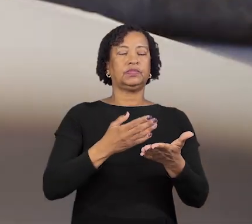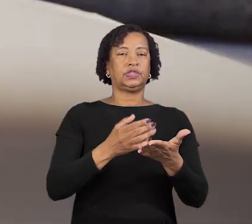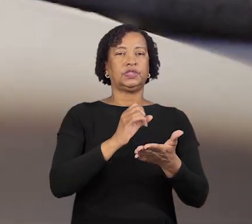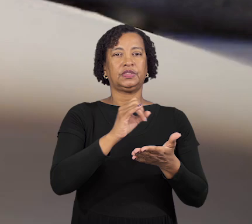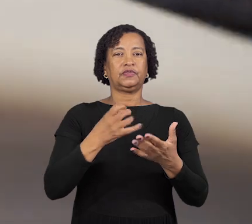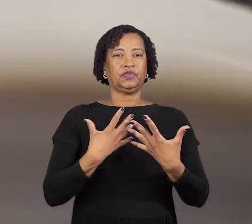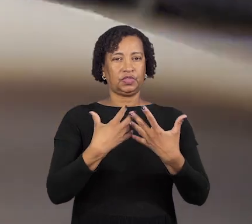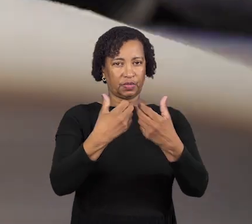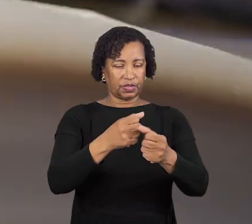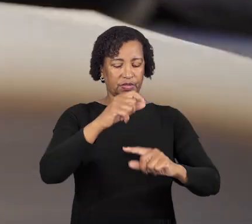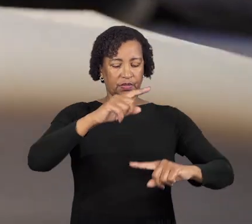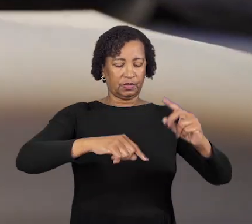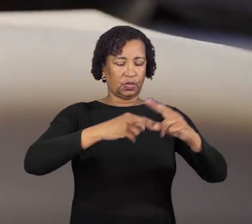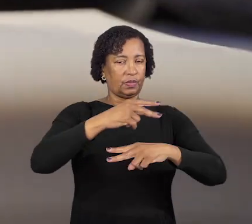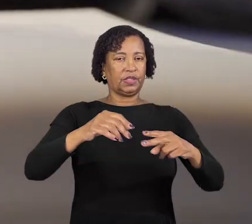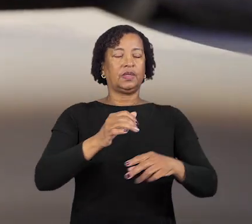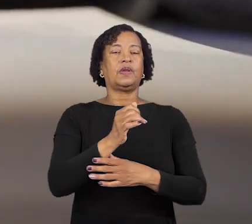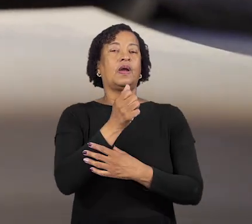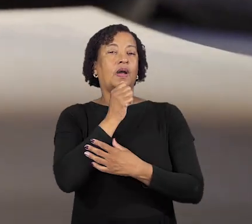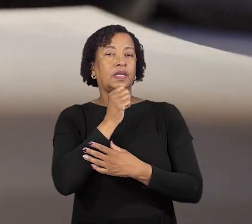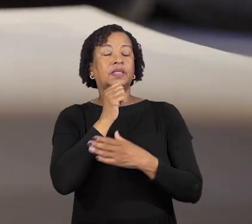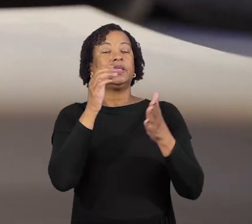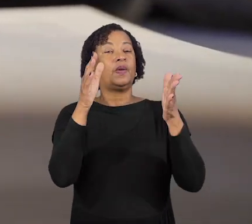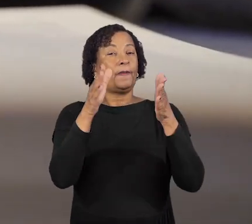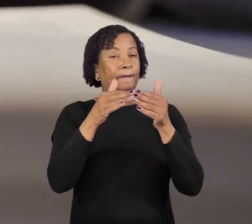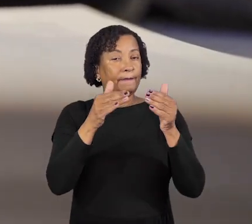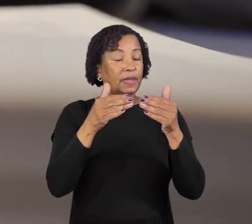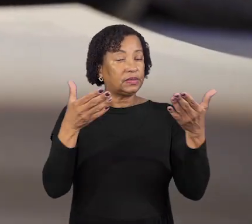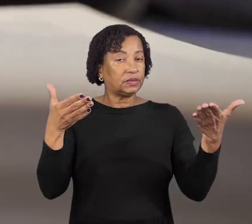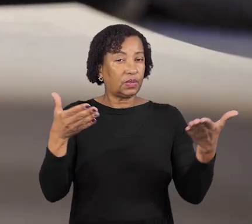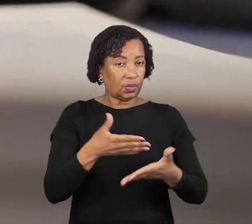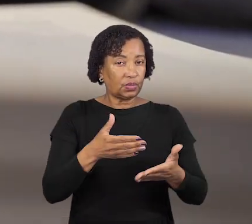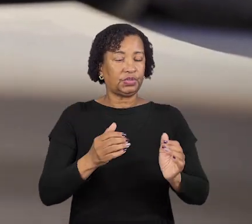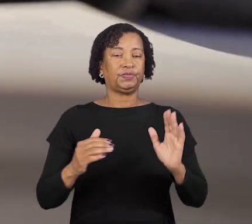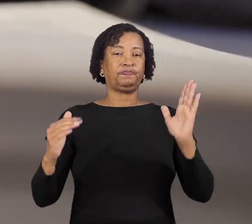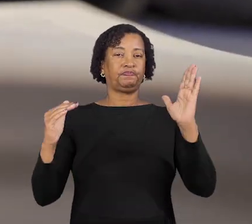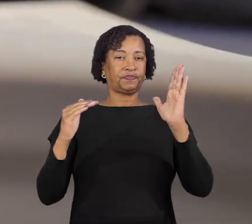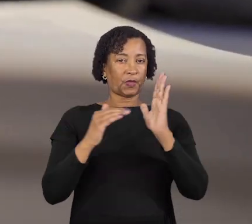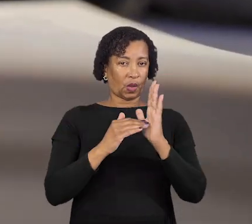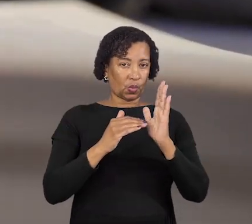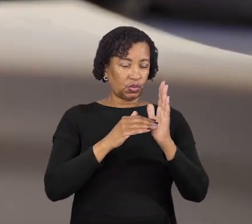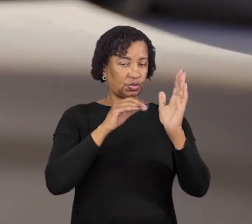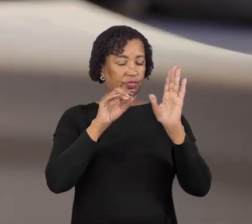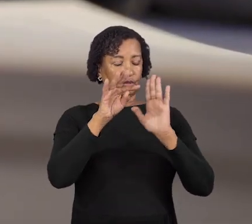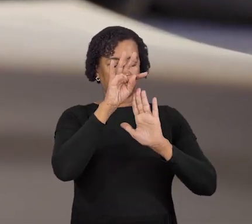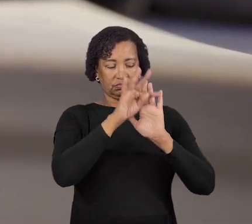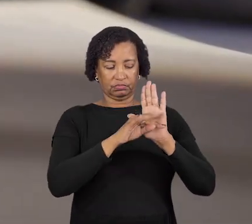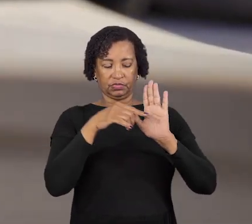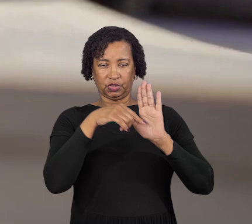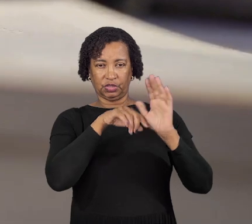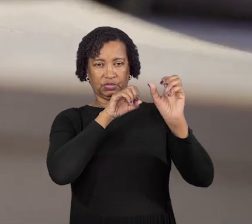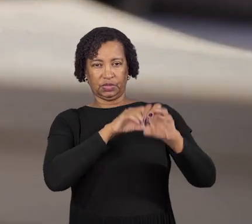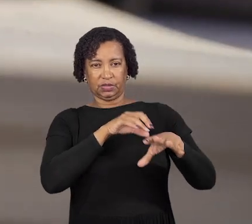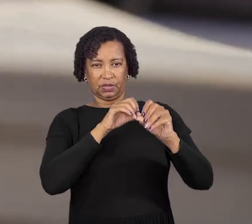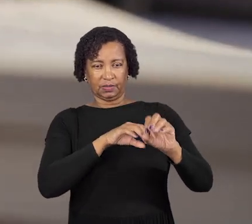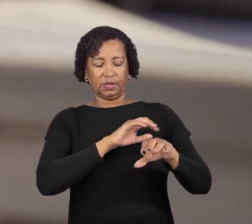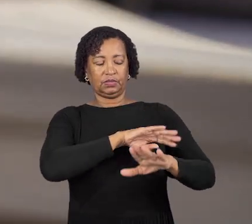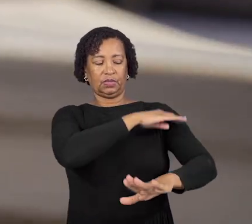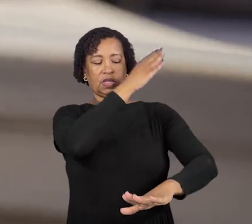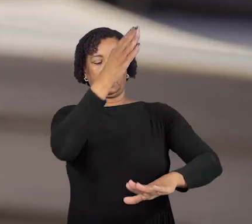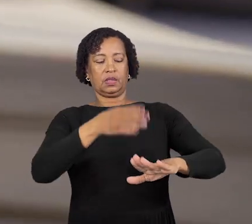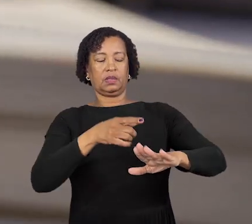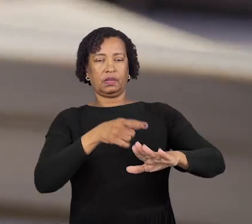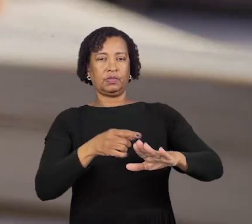ainda não recebeu o seu material, peça hoje mesmo. A última parte desse ensinamento dado por Jesus no topo da